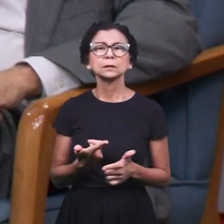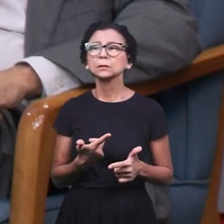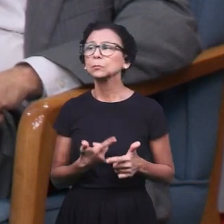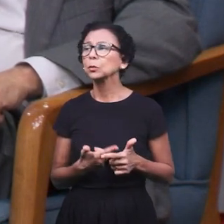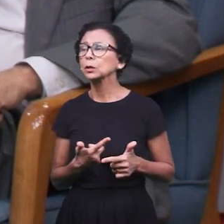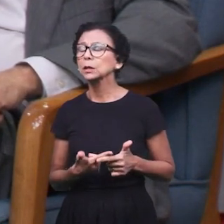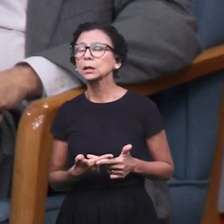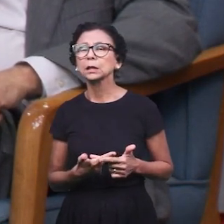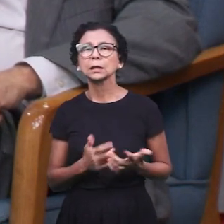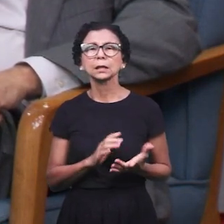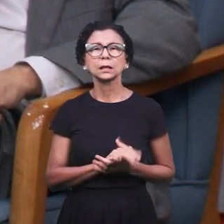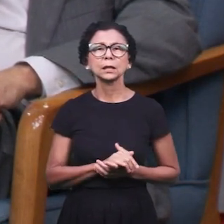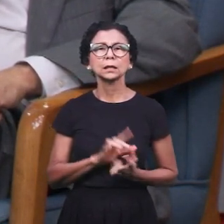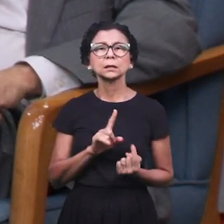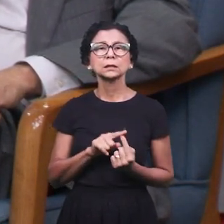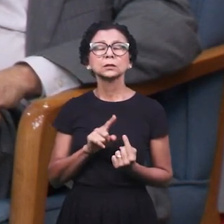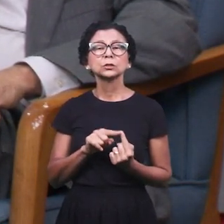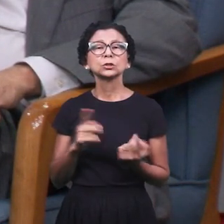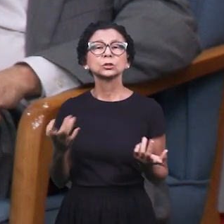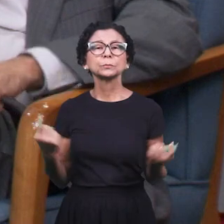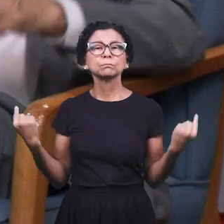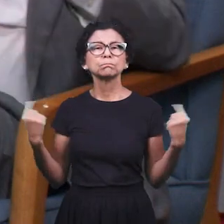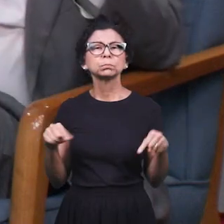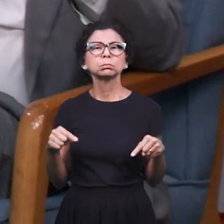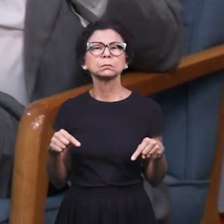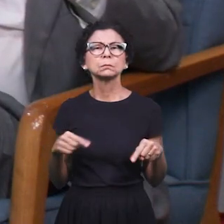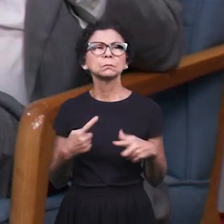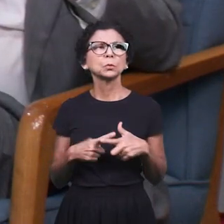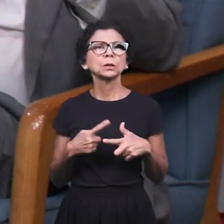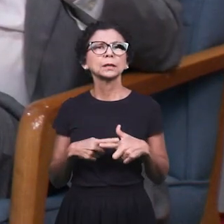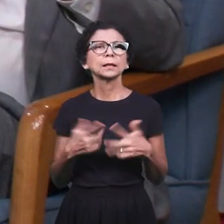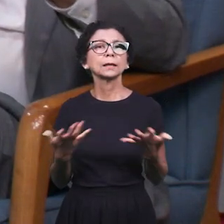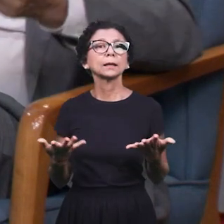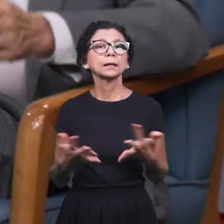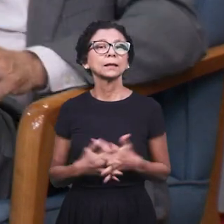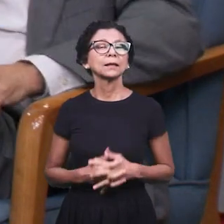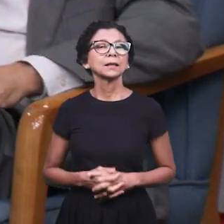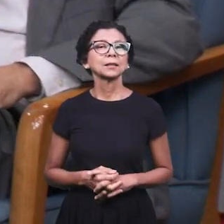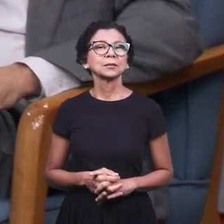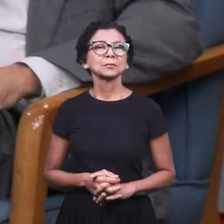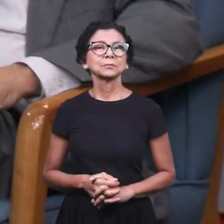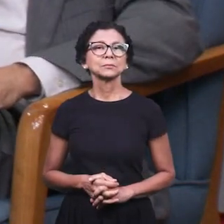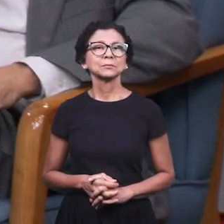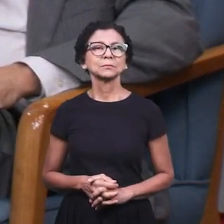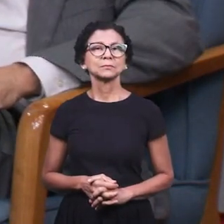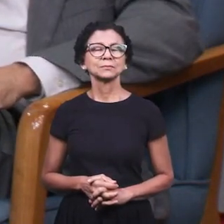isso acontece, que tipo de oposição é essa e por que essa oposição.